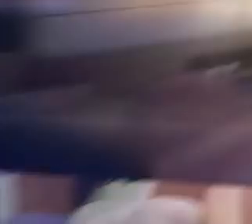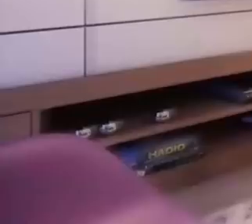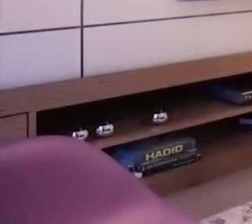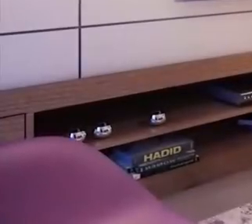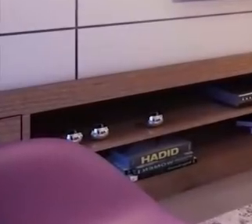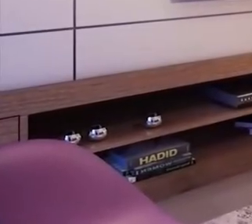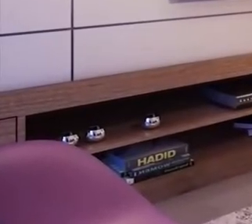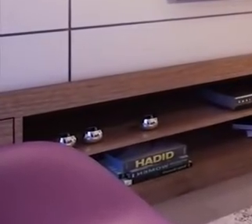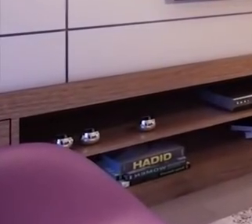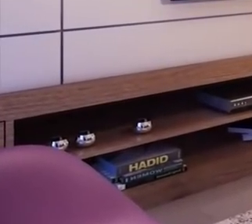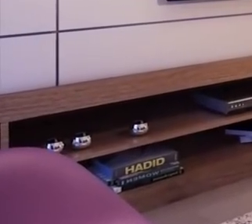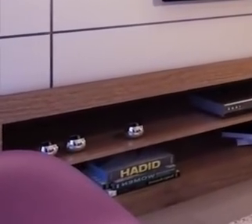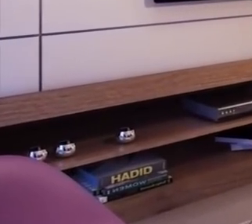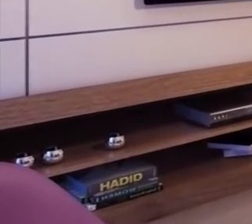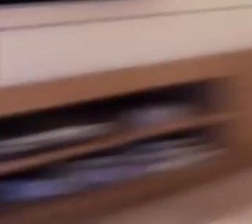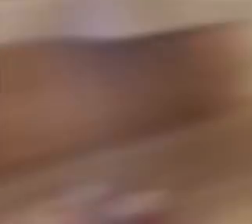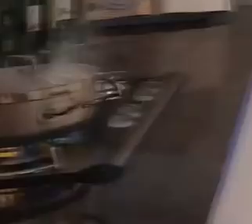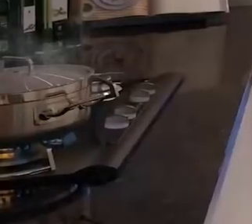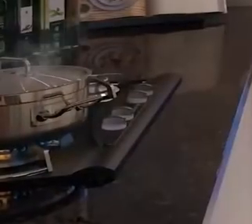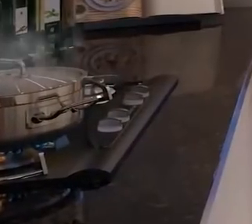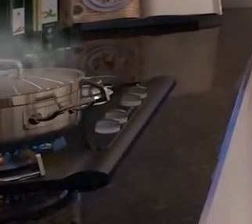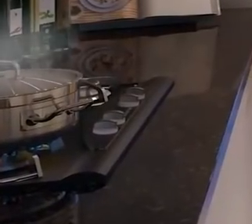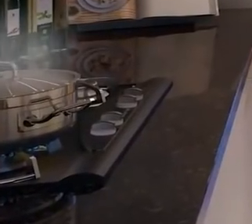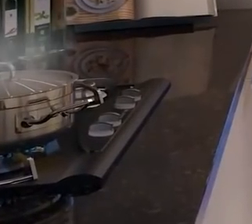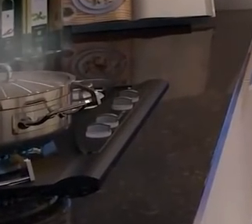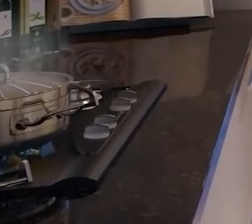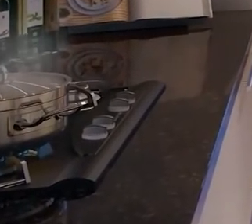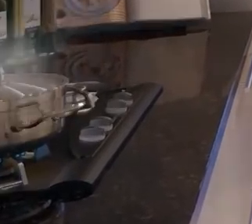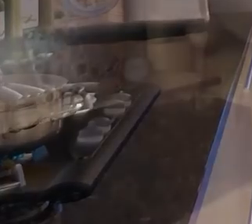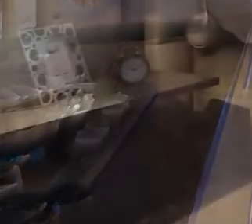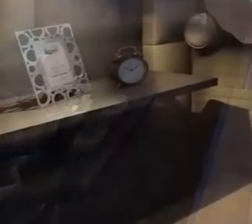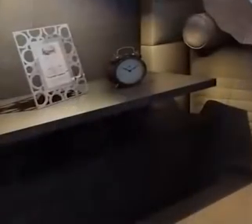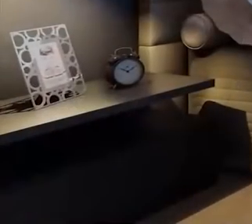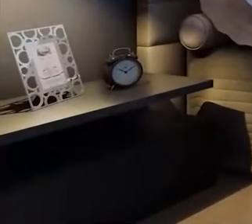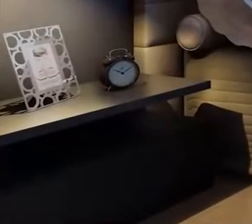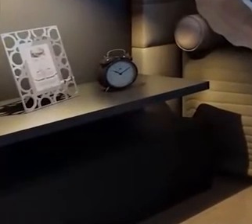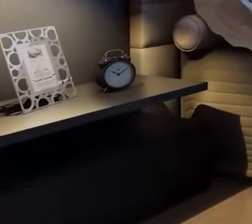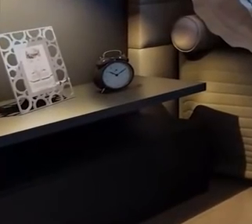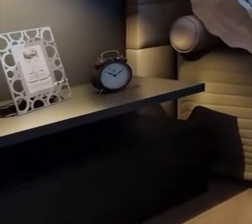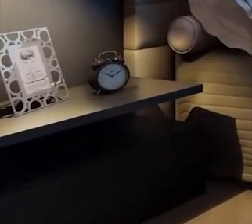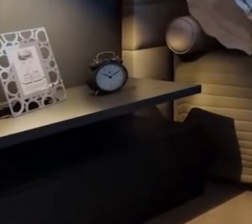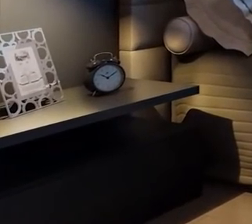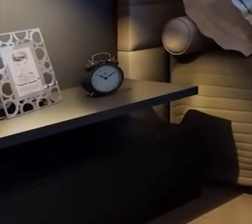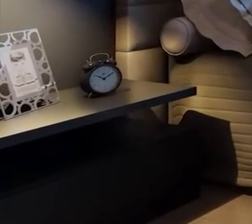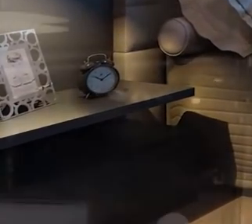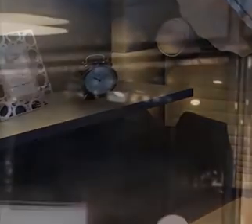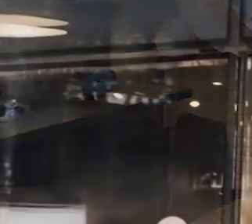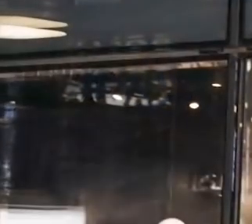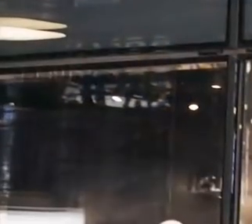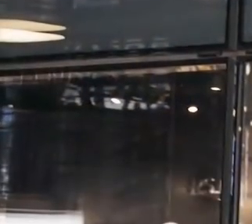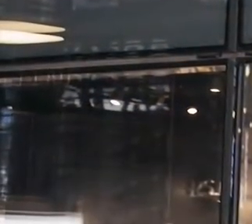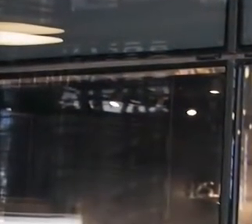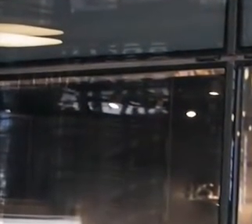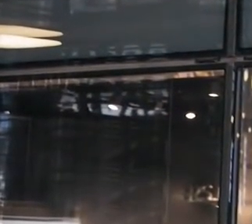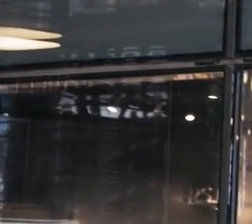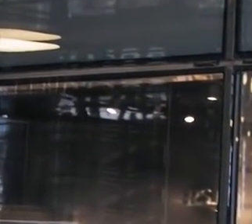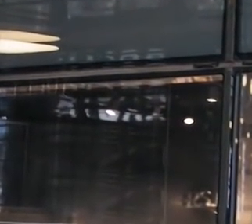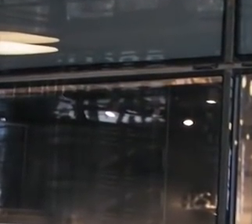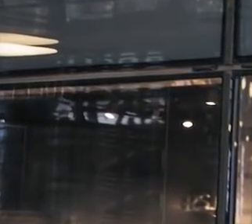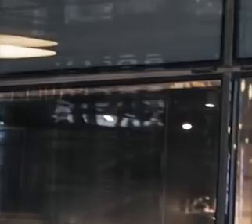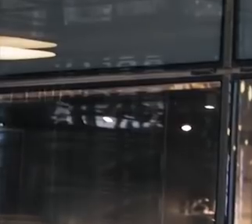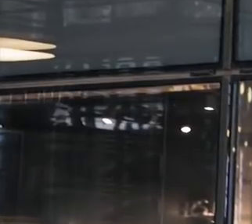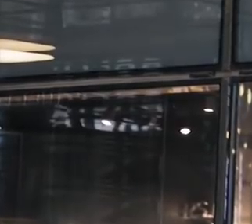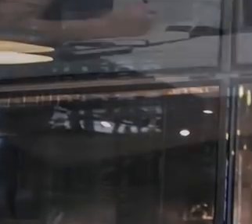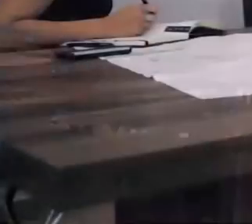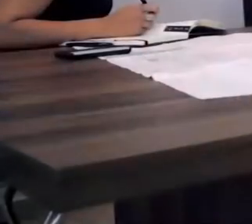Apartamentos modernos e confortáveis, que enfatizam o que há de melhor em seu entorno urbano e natural. Essa é a